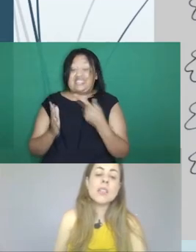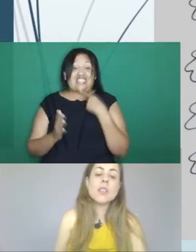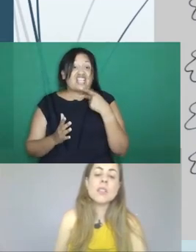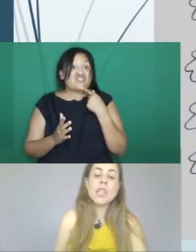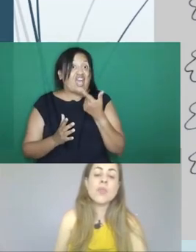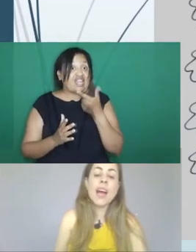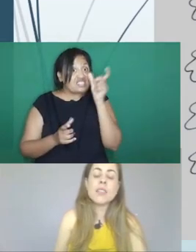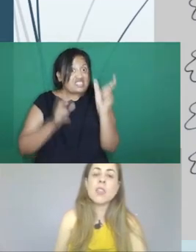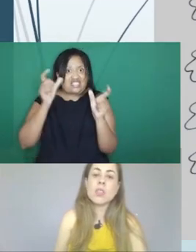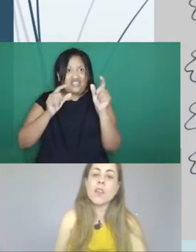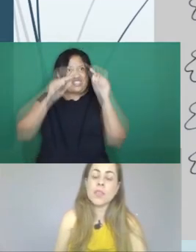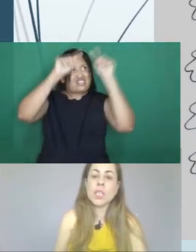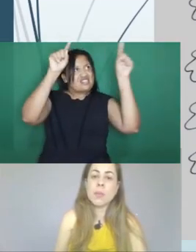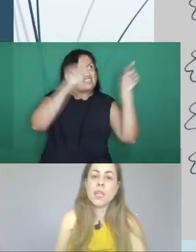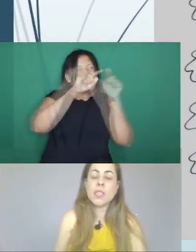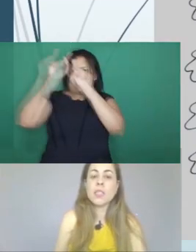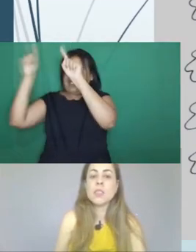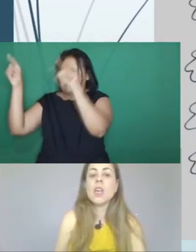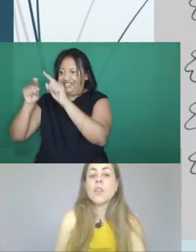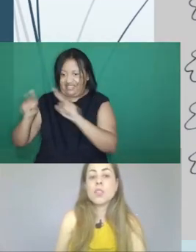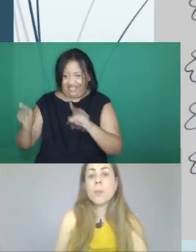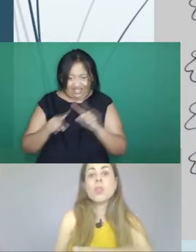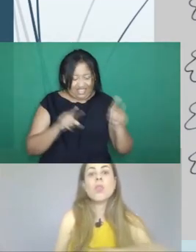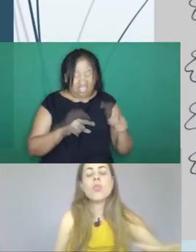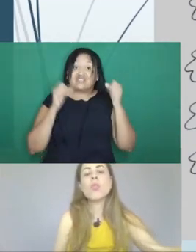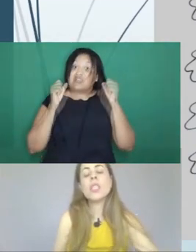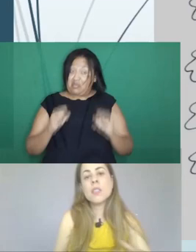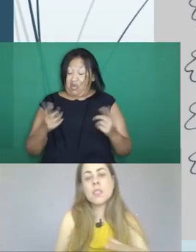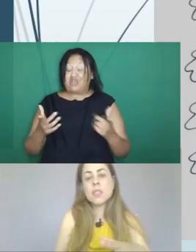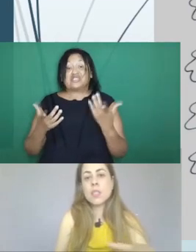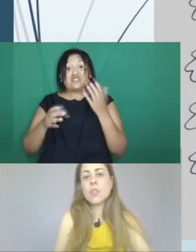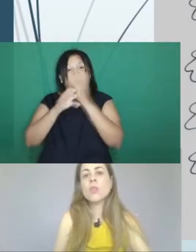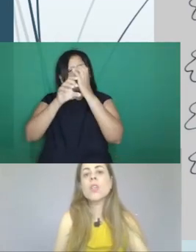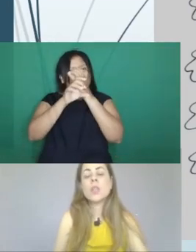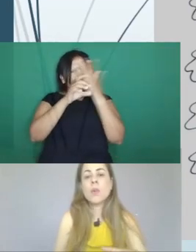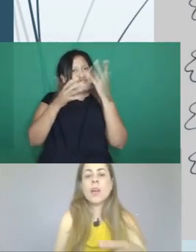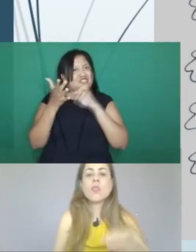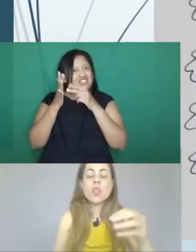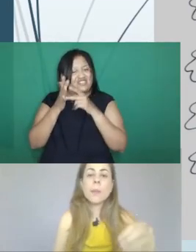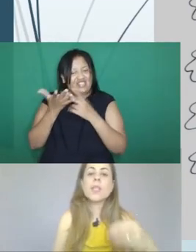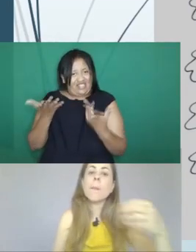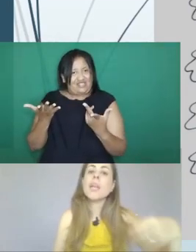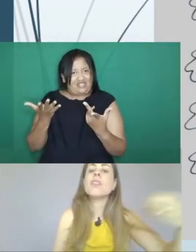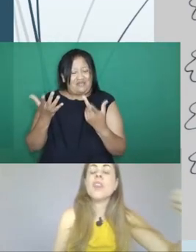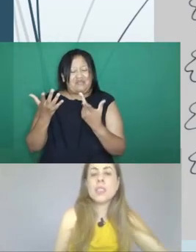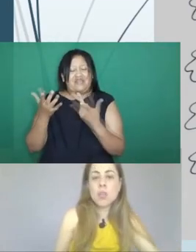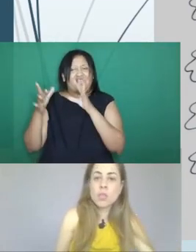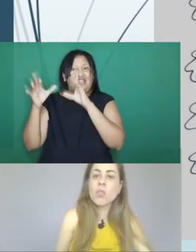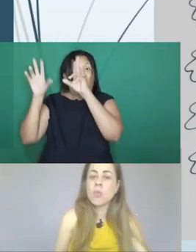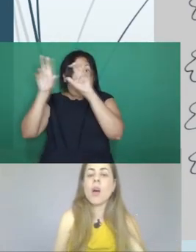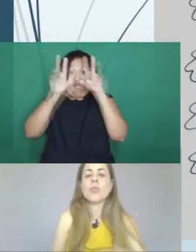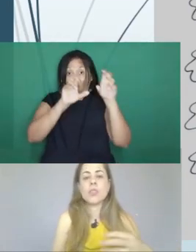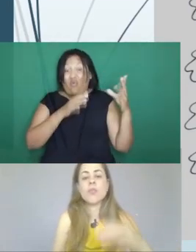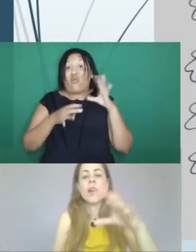das falas que a gente vai ver aqui nas aliante você pode construir esse sentido não é justamente pela inferência